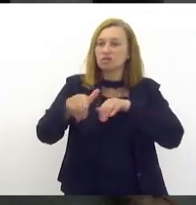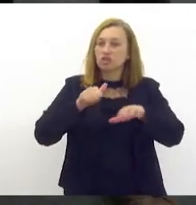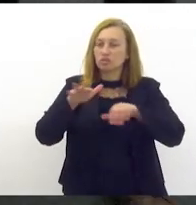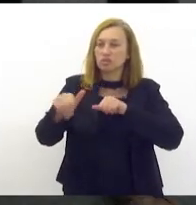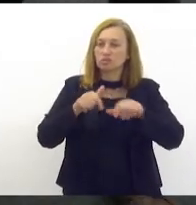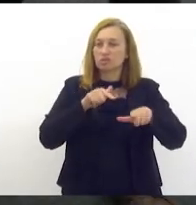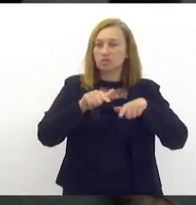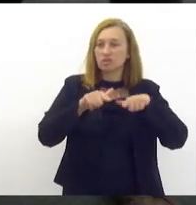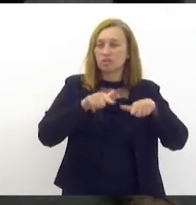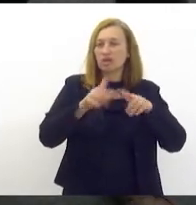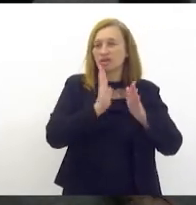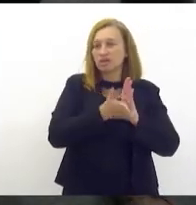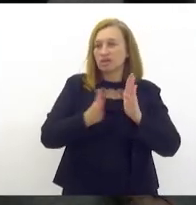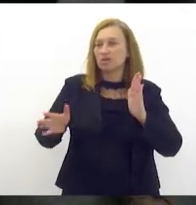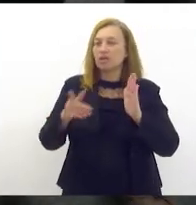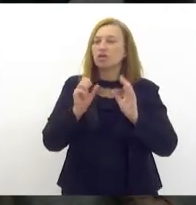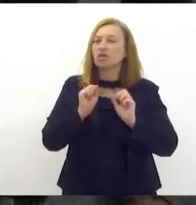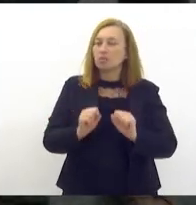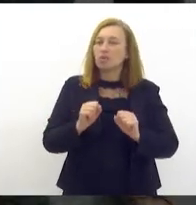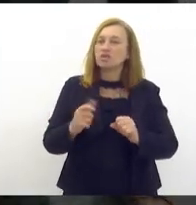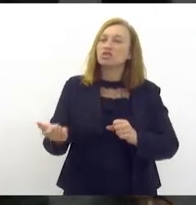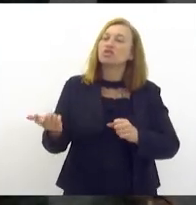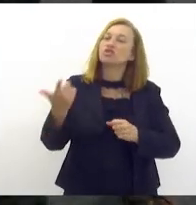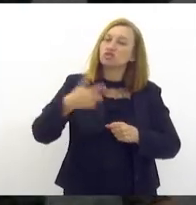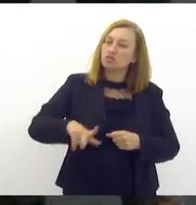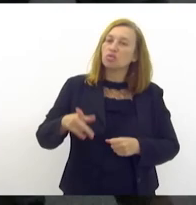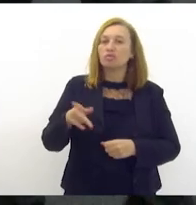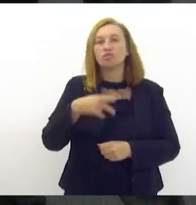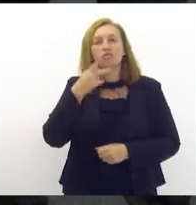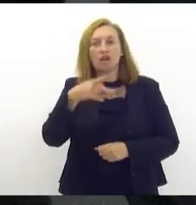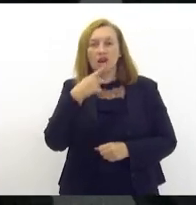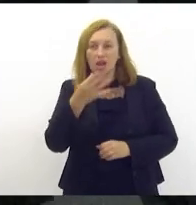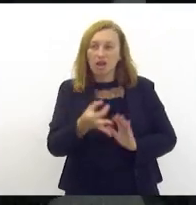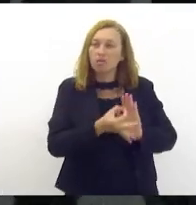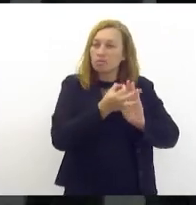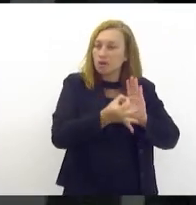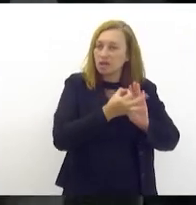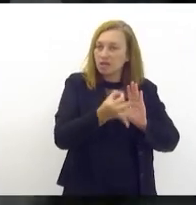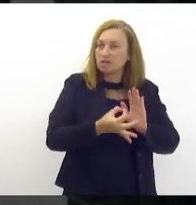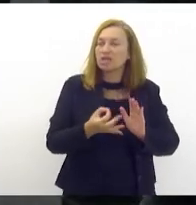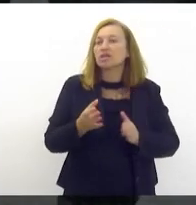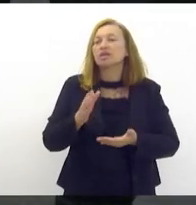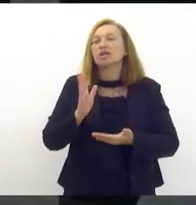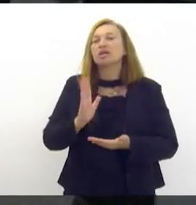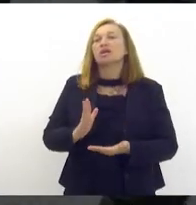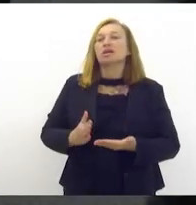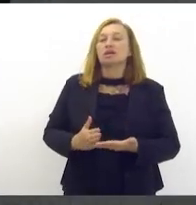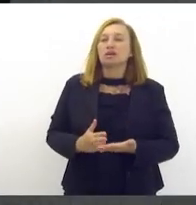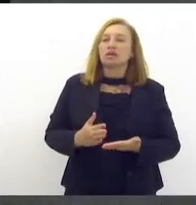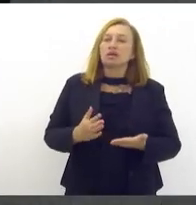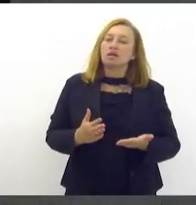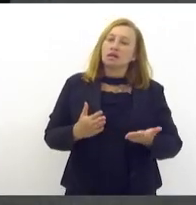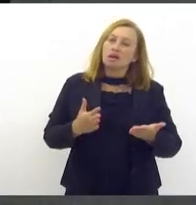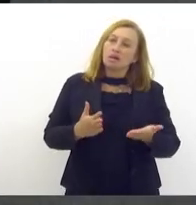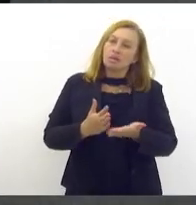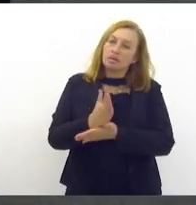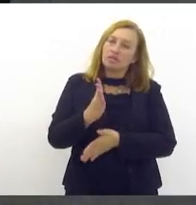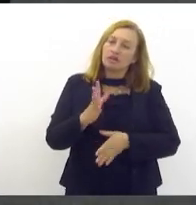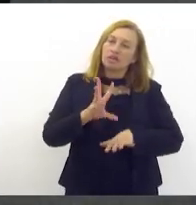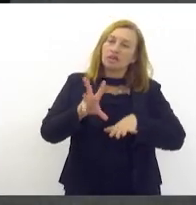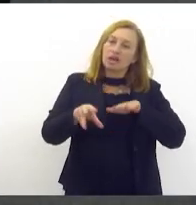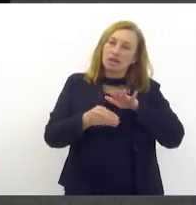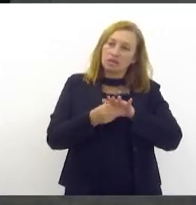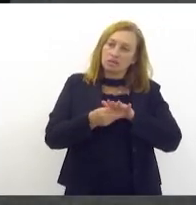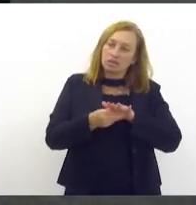ordem para que eu possa proferir novamente o parecer que passa a ser favorável à emenda